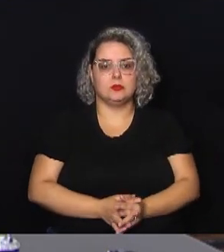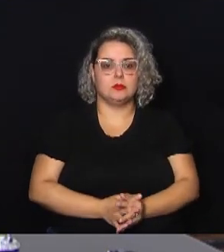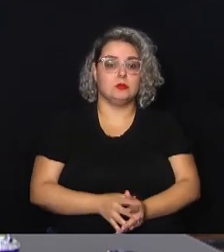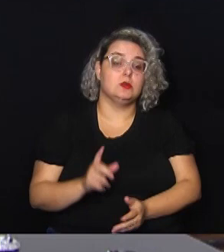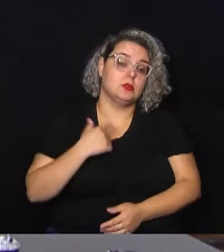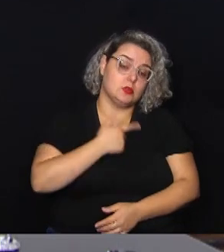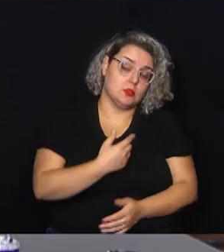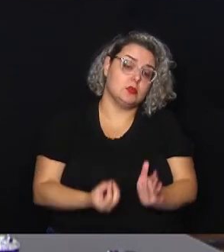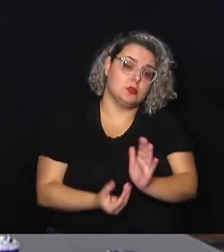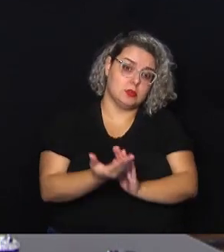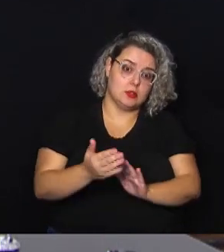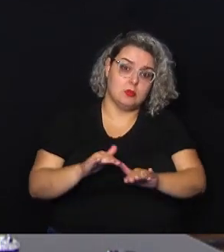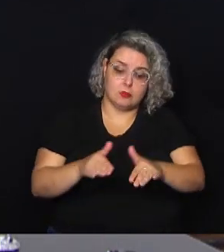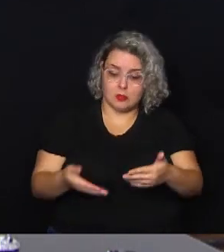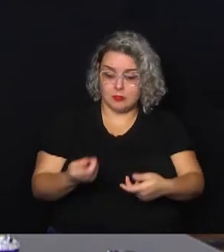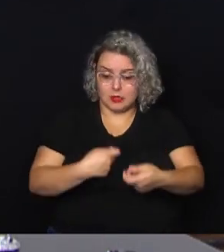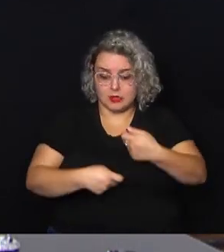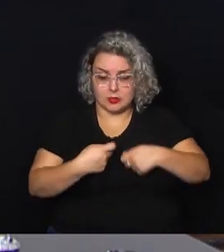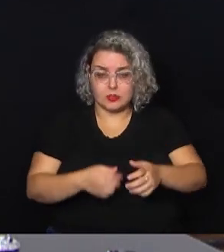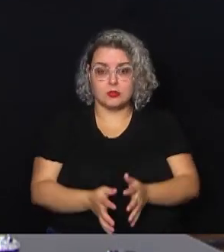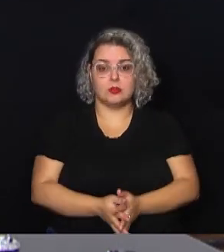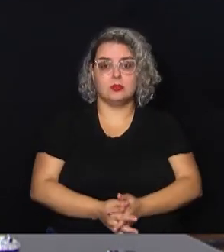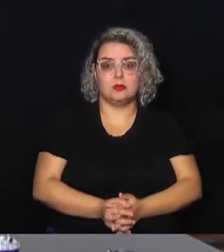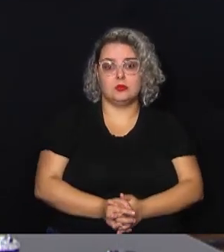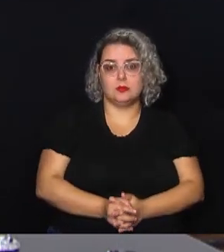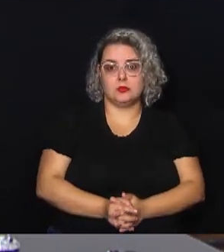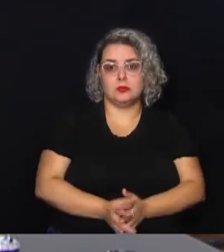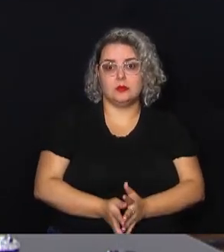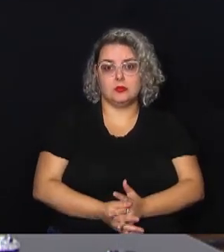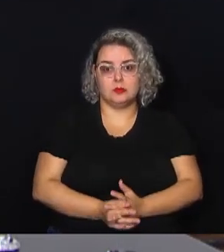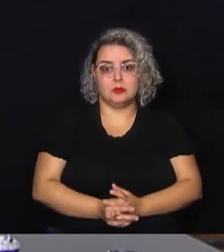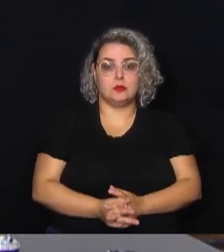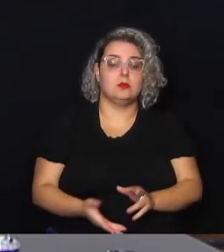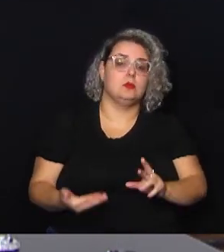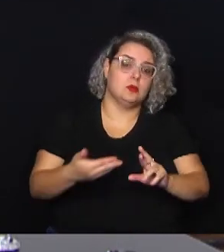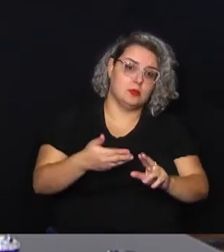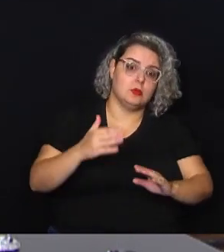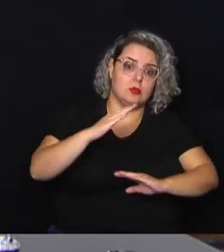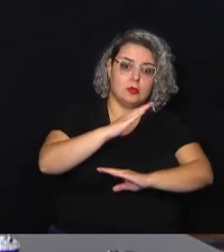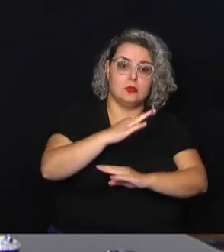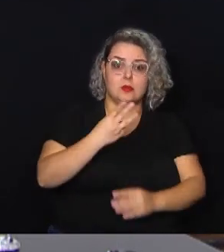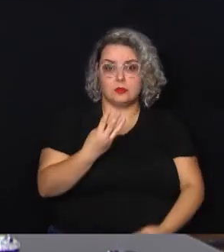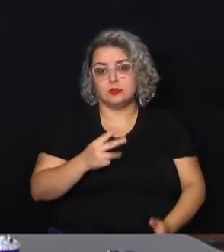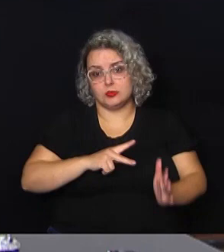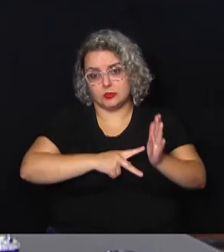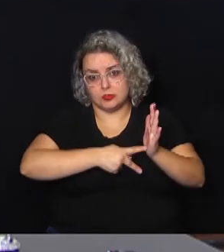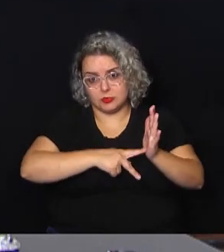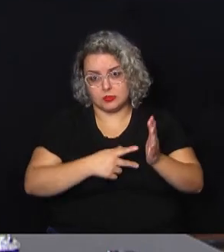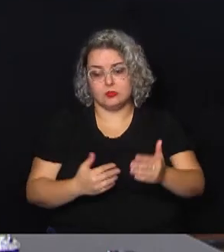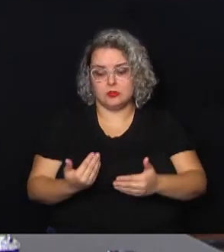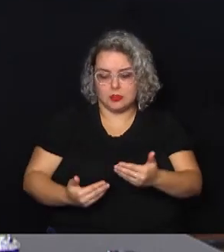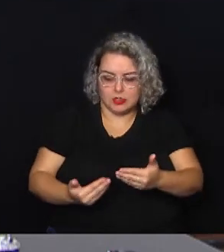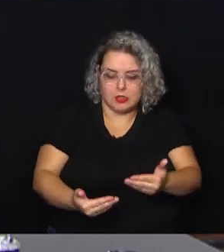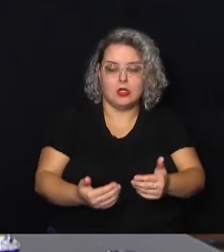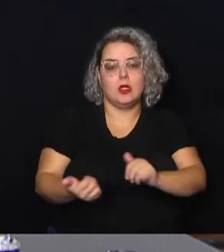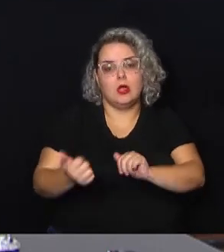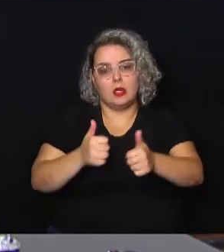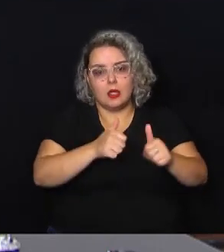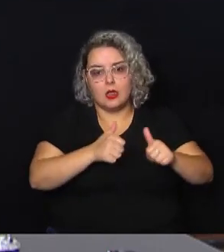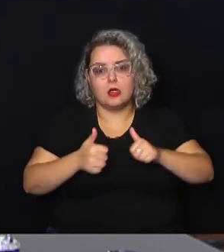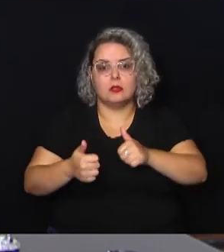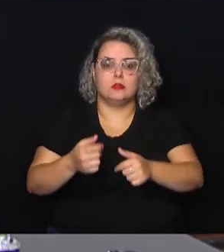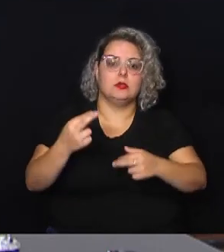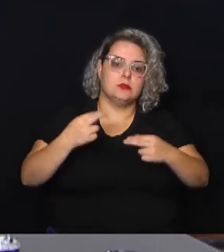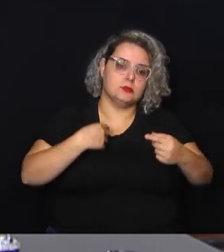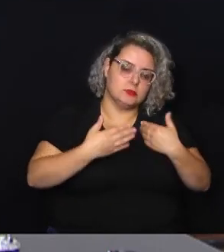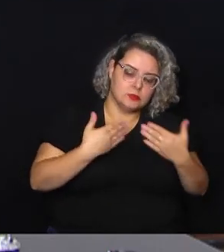então uma mesa de negociação com representantes da câmara e os três do sindicato para dar segmento análise e discussão